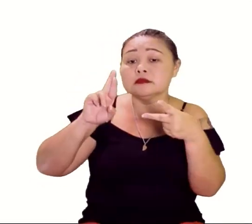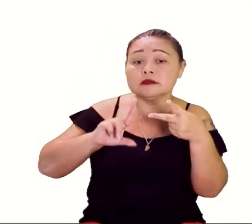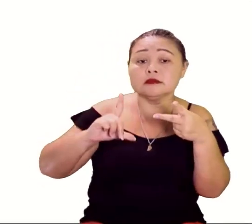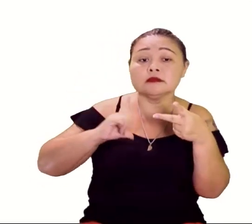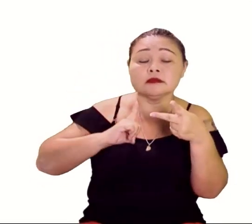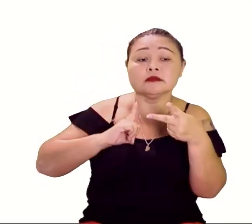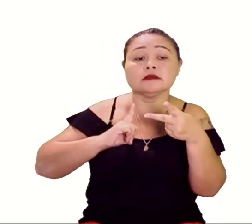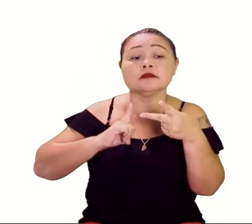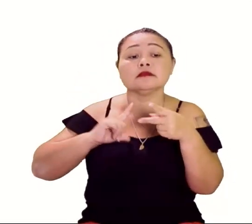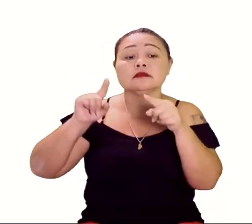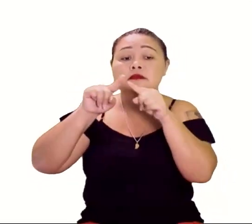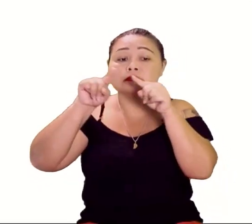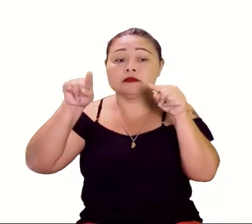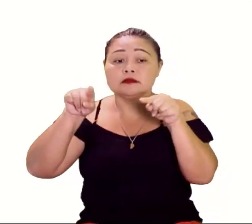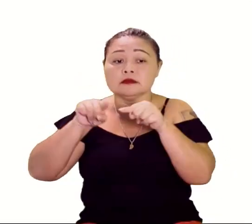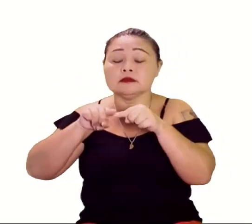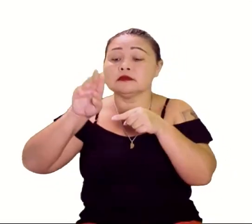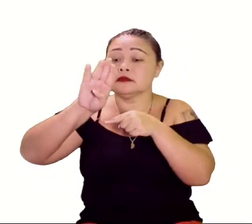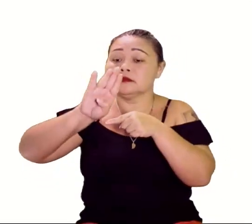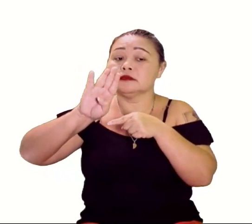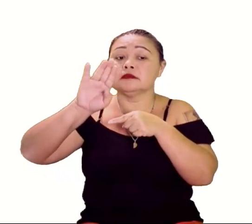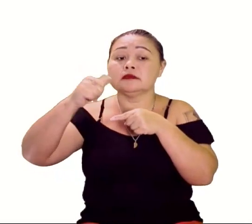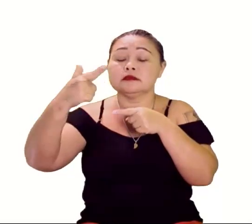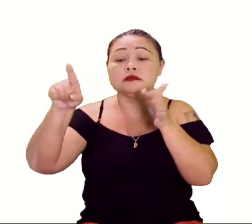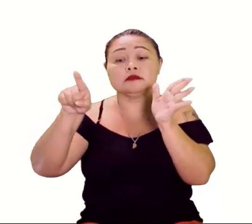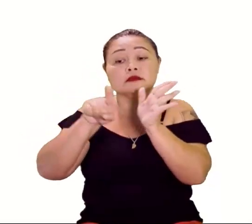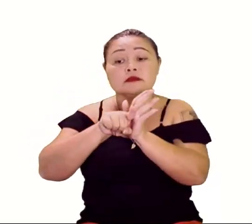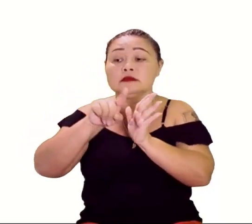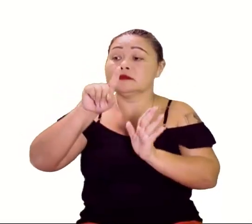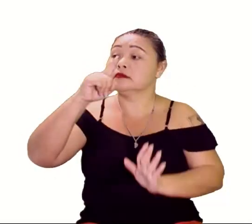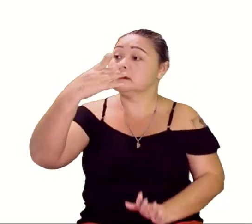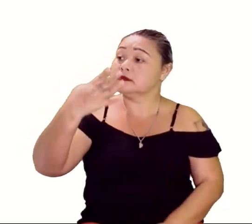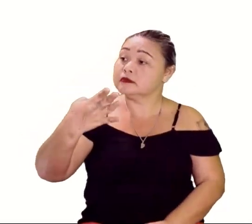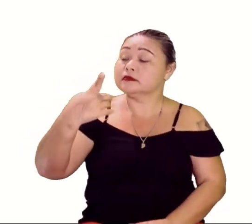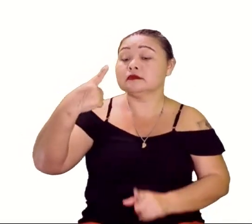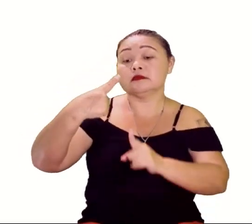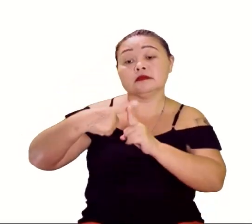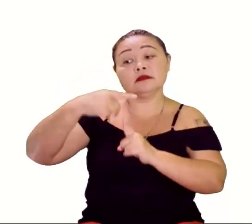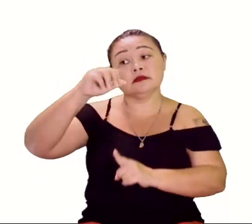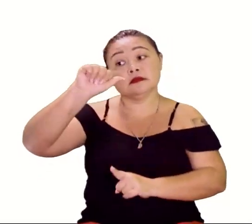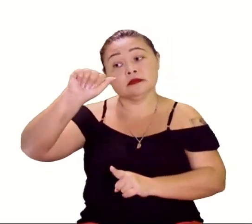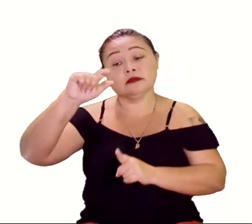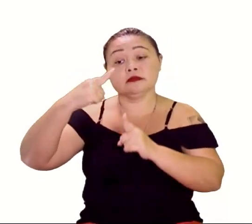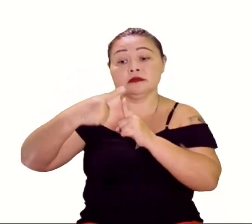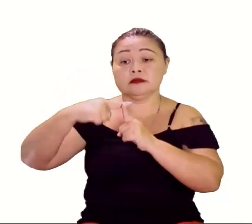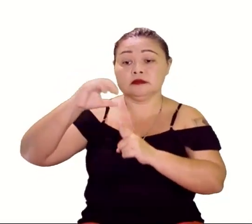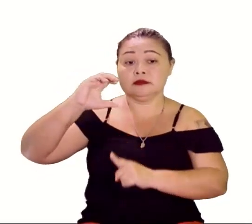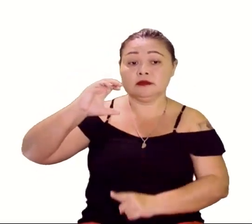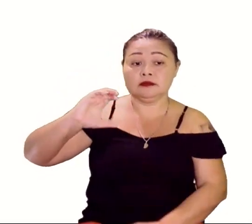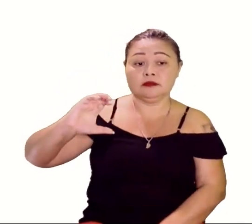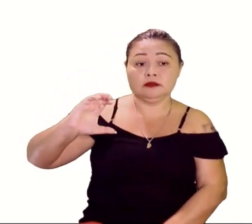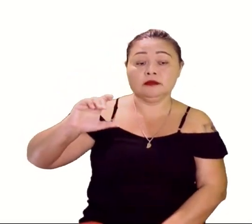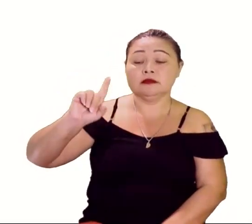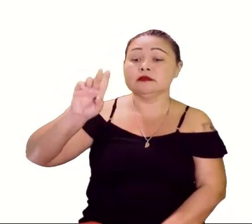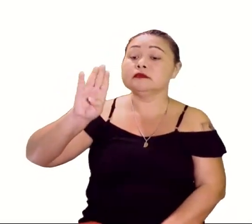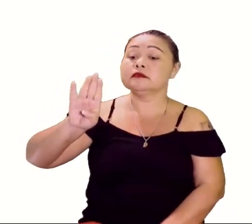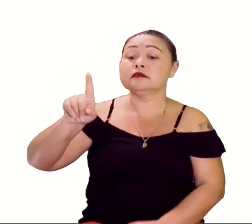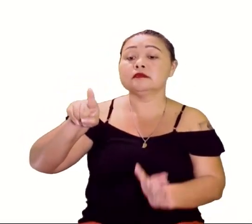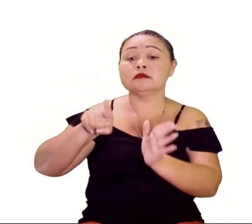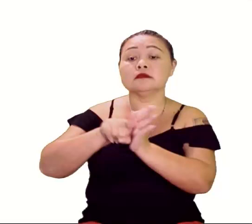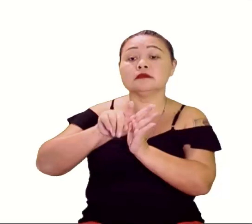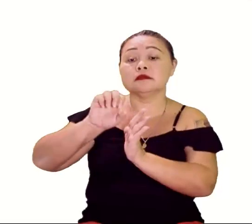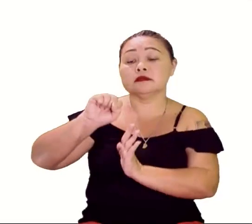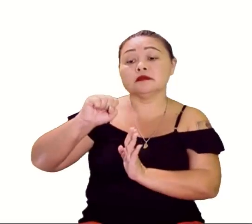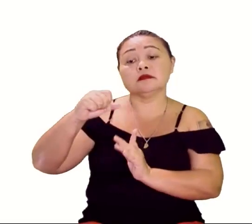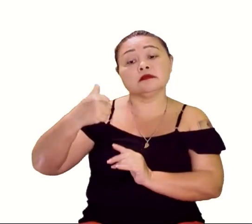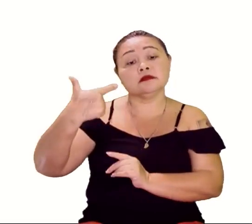podemos fazer, né? O delta é B ao quadrado menos 4 vezes A vezes C. Vamos lá. Quem é o nosso B? Menos 8. 8